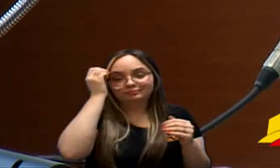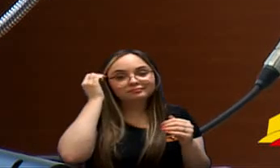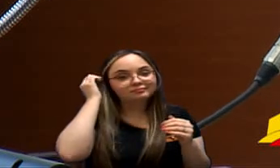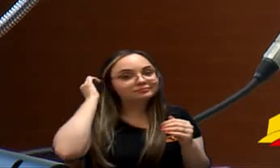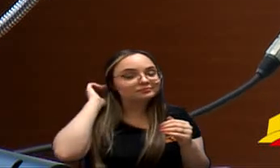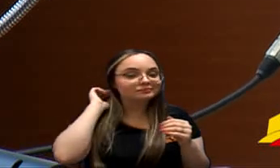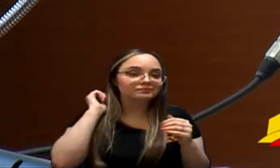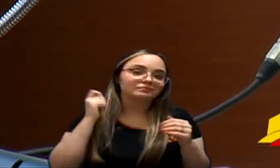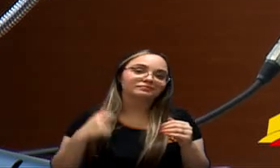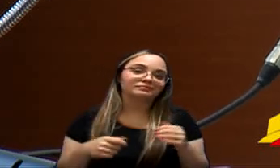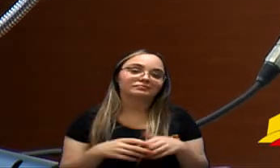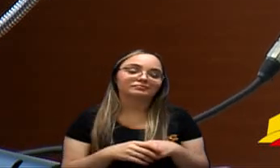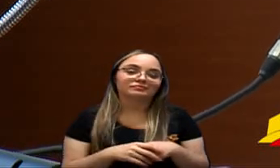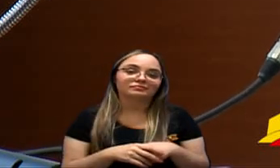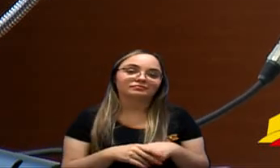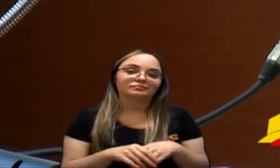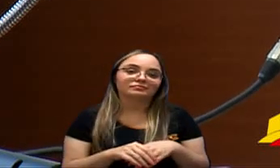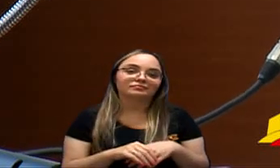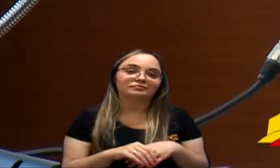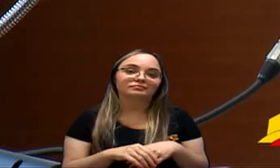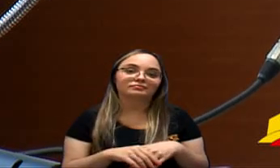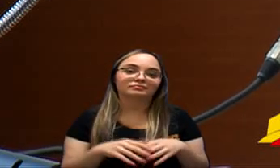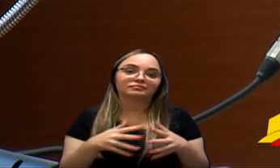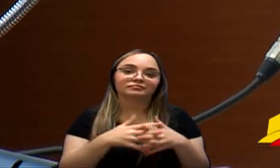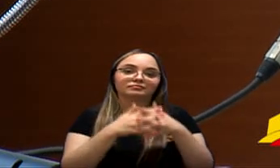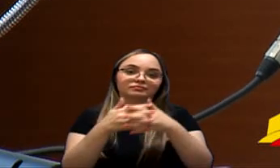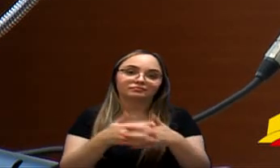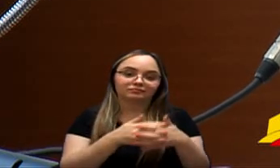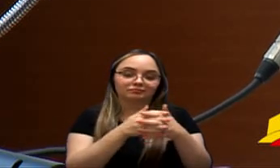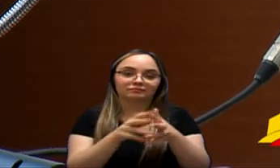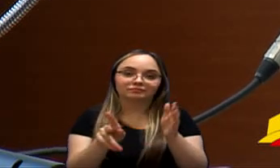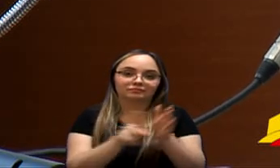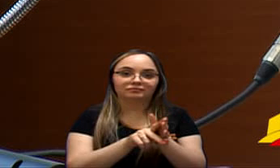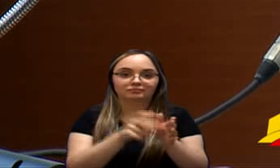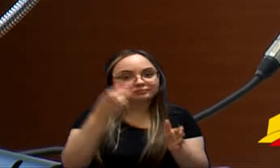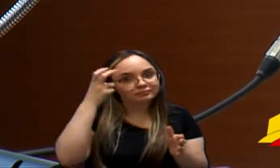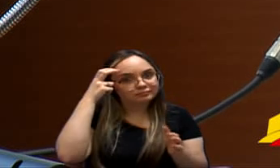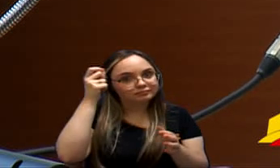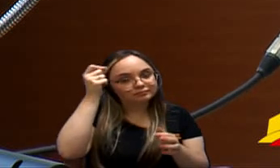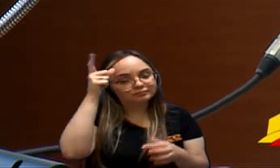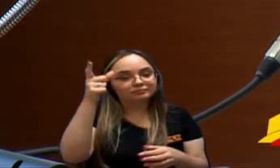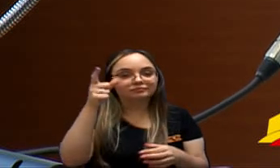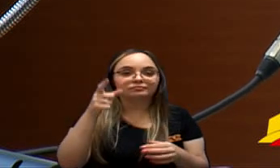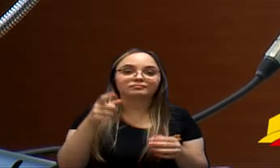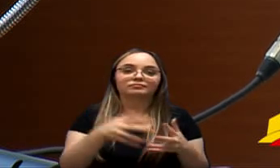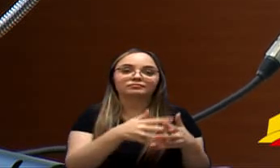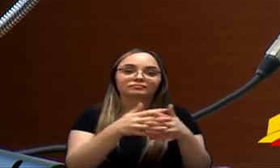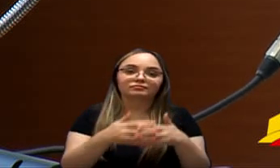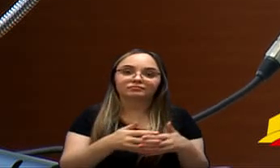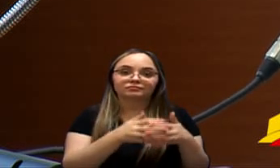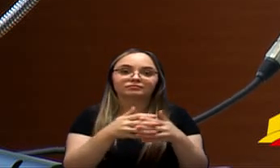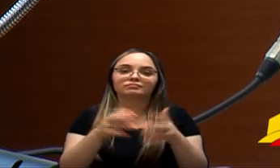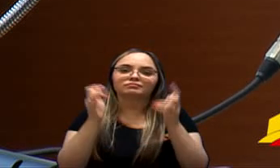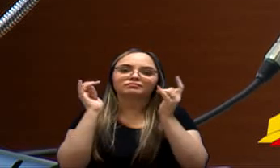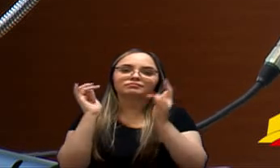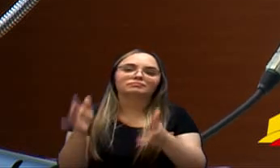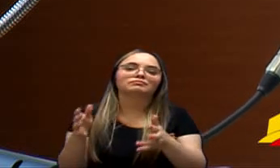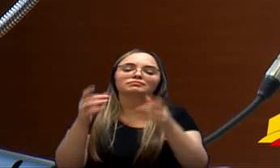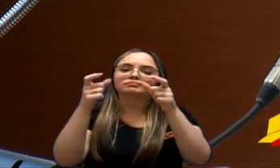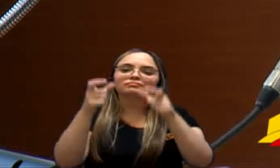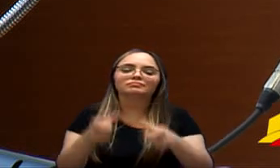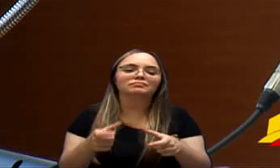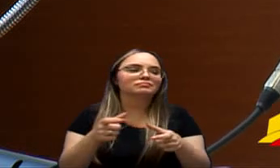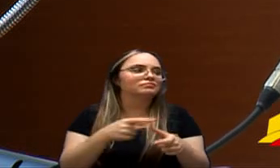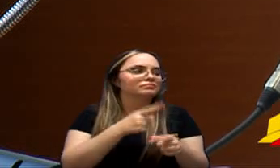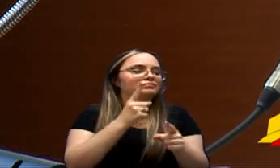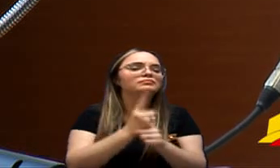assim plenamente. A questão do caminhão da cultura. O caminhão da cultura está jogado em algum lugar. Onde foi